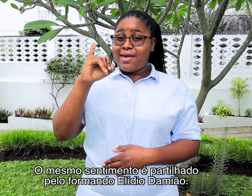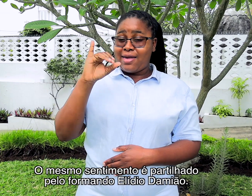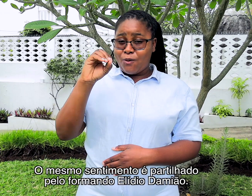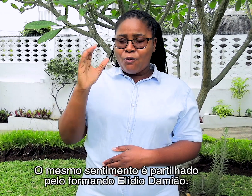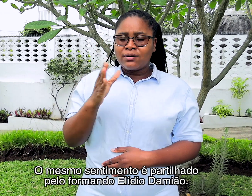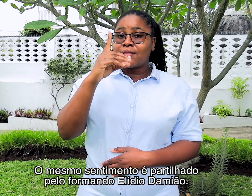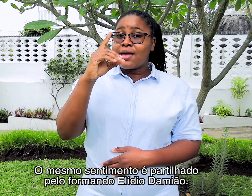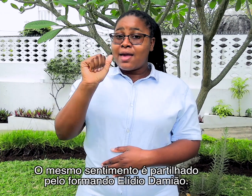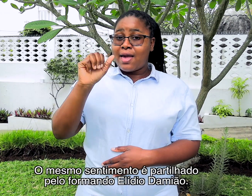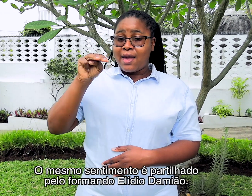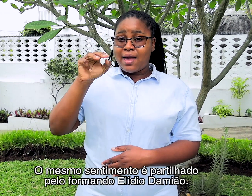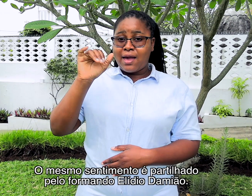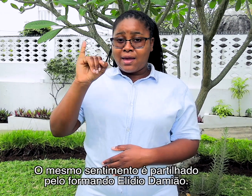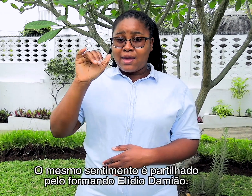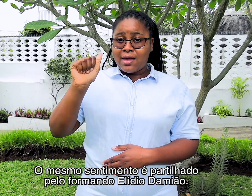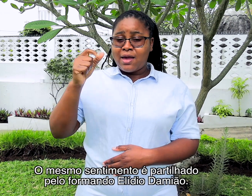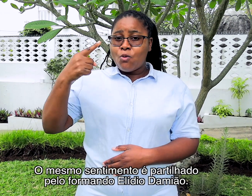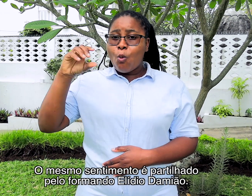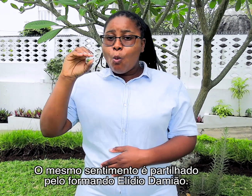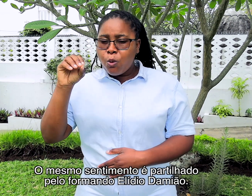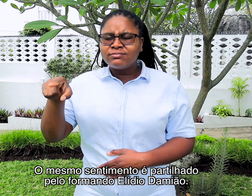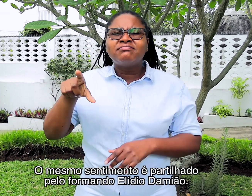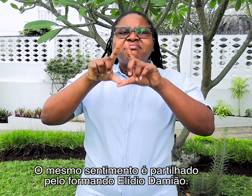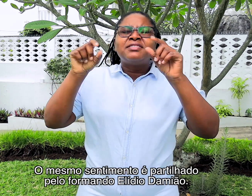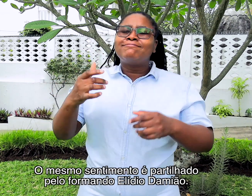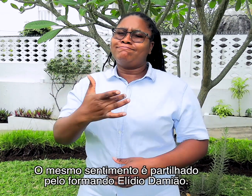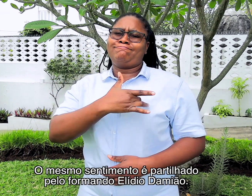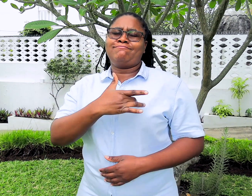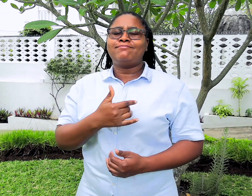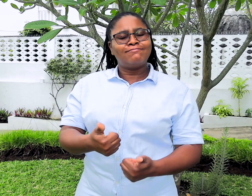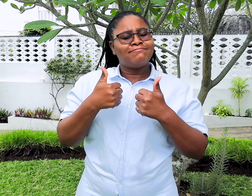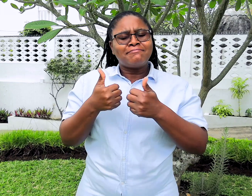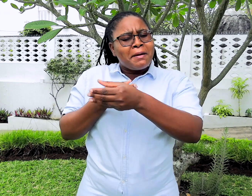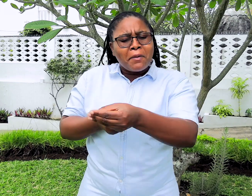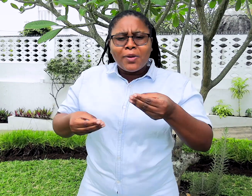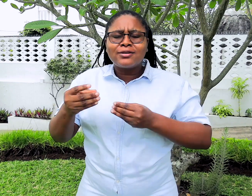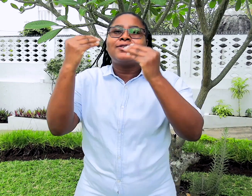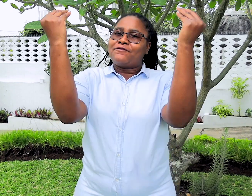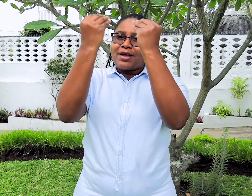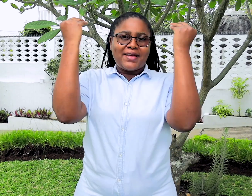O mesmo sentimento é partilhado pelo formando Ilídio Damião.